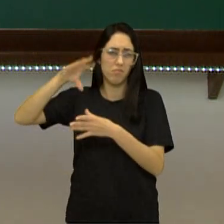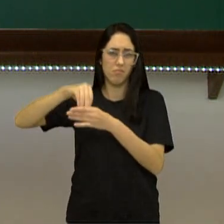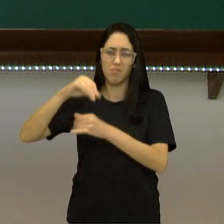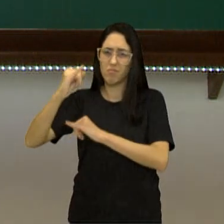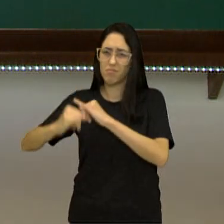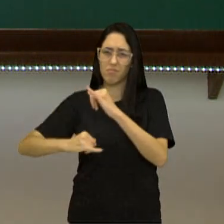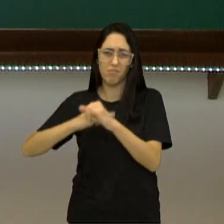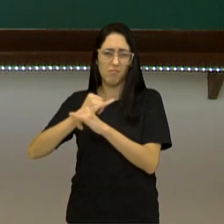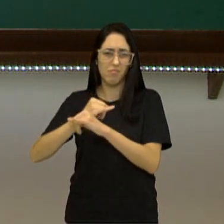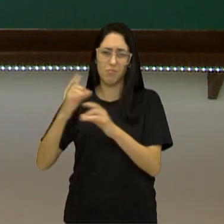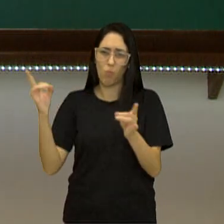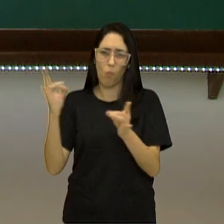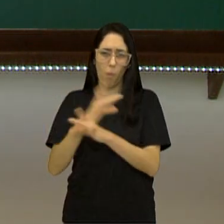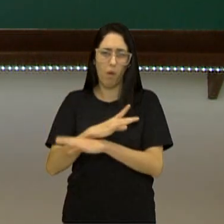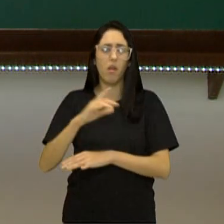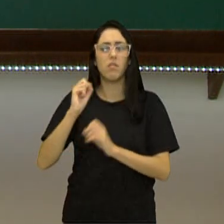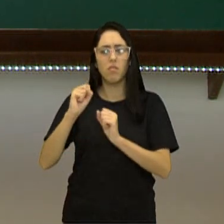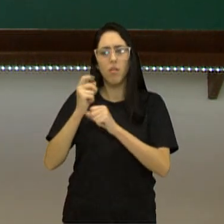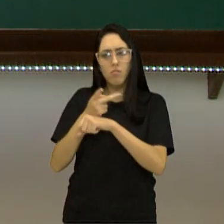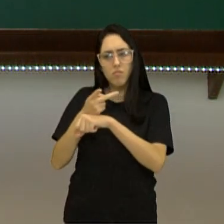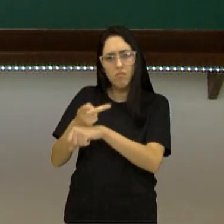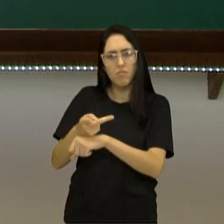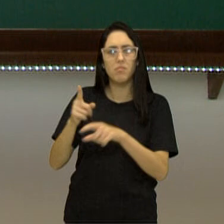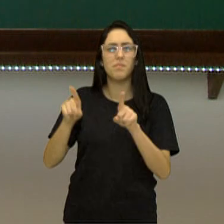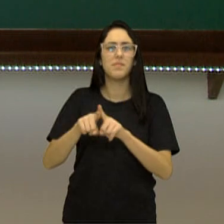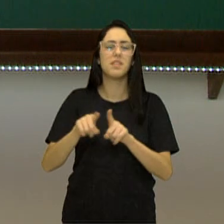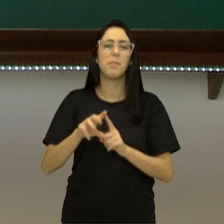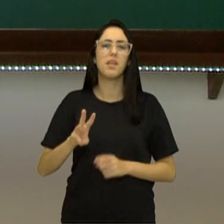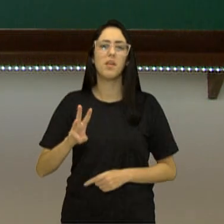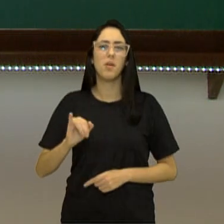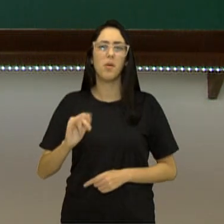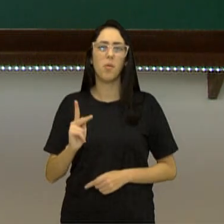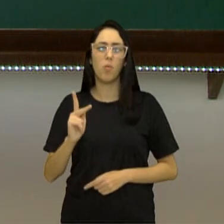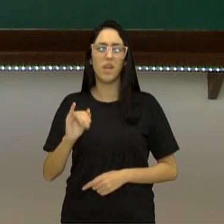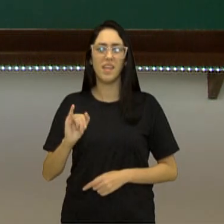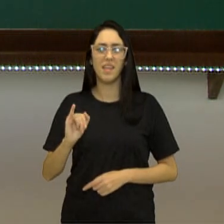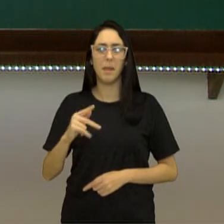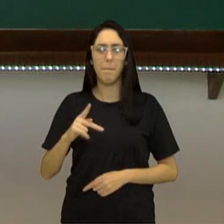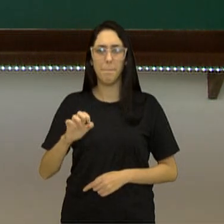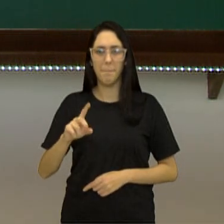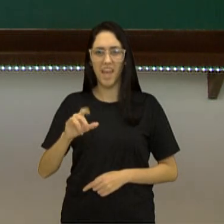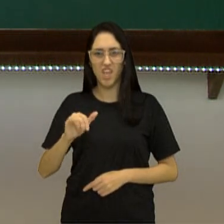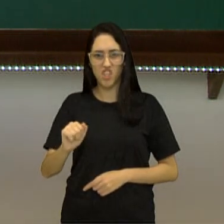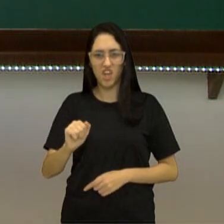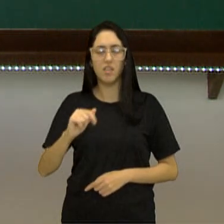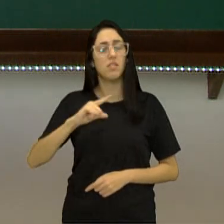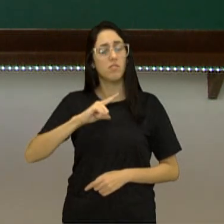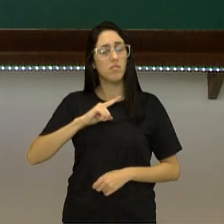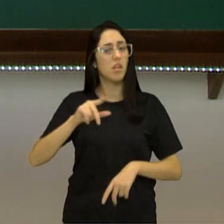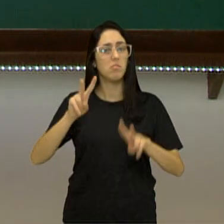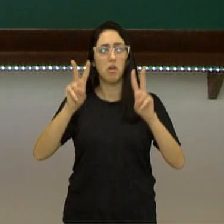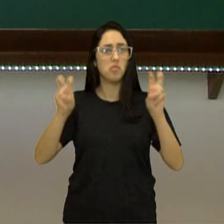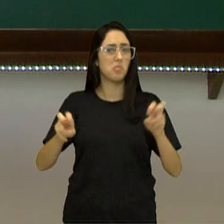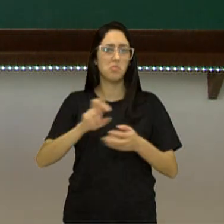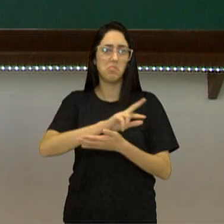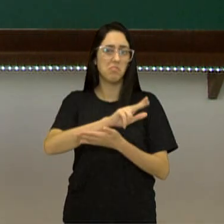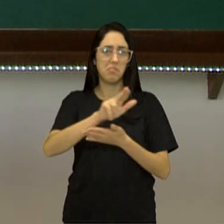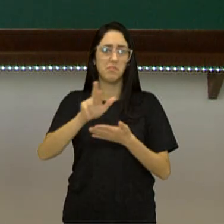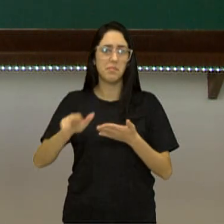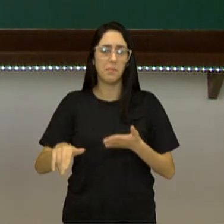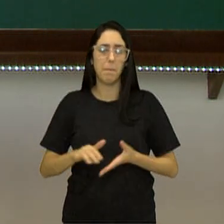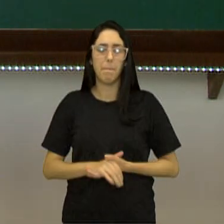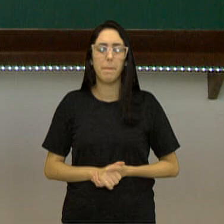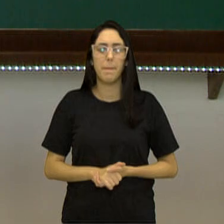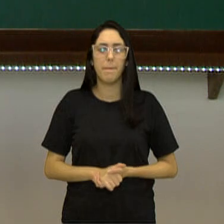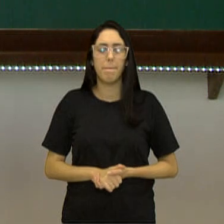pode fazer essa consulta, como Wikipédia e outras mais, sobre os assuntos diversos que